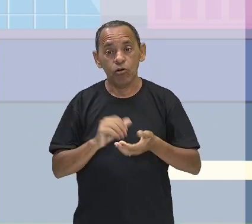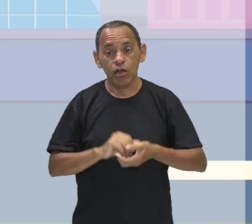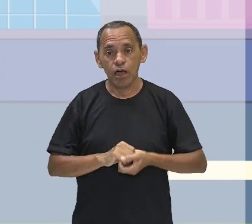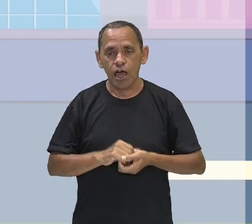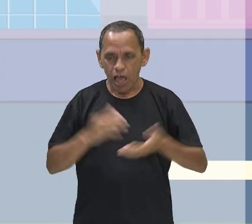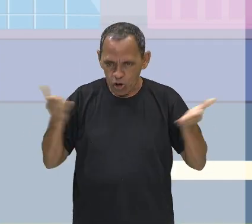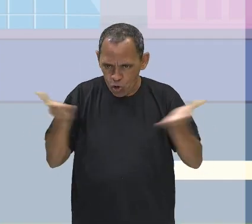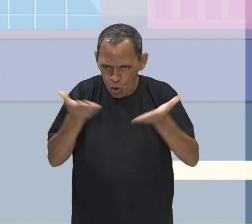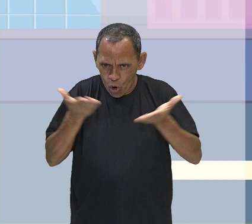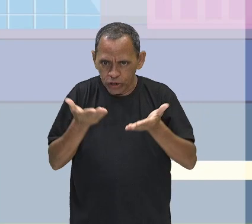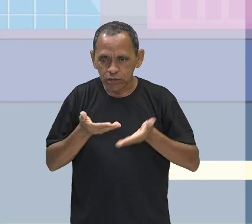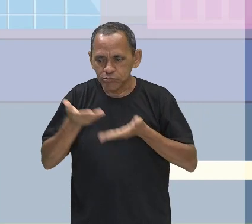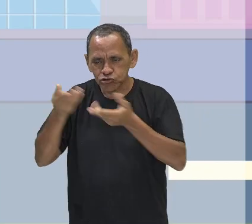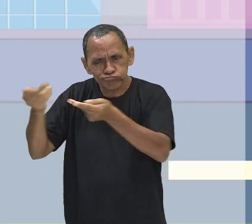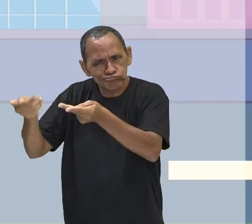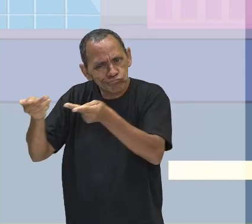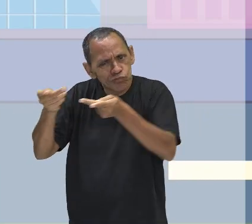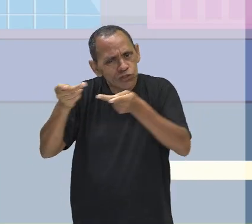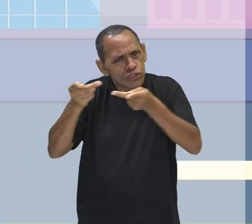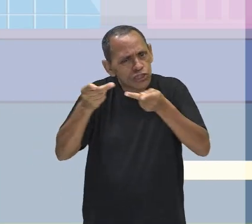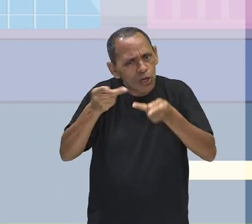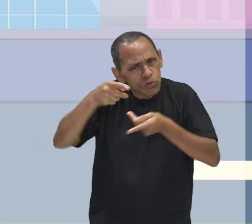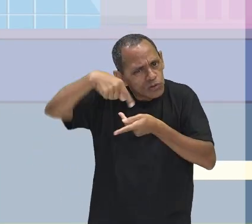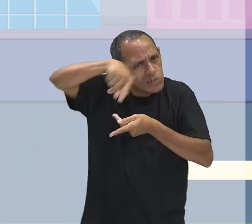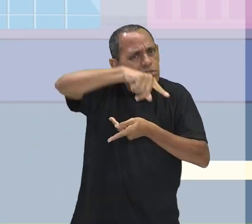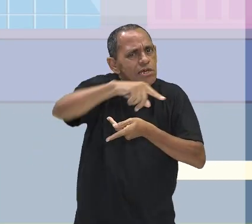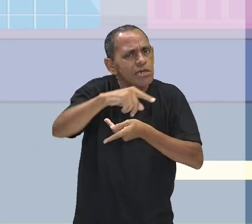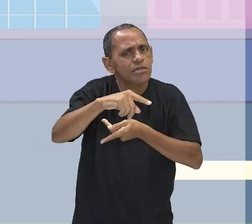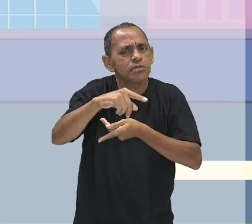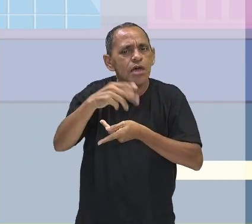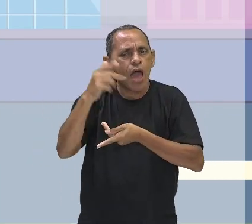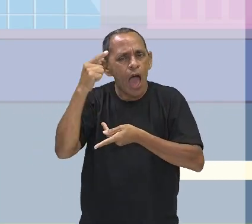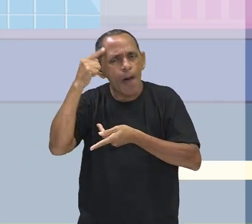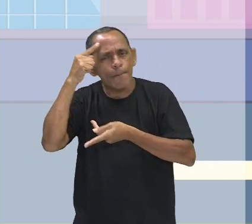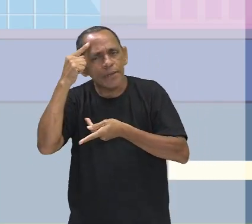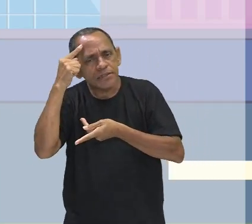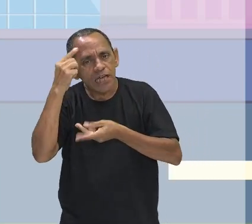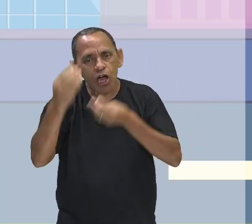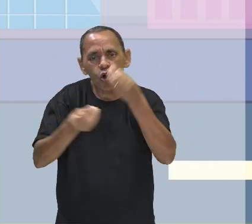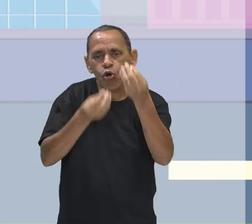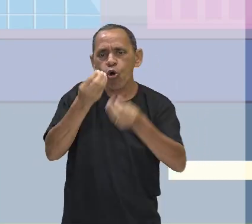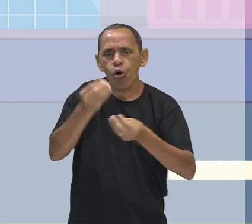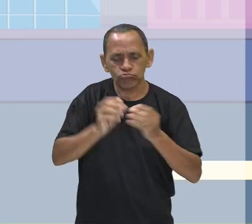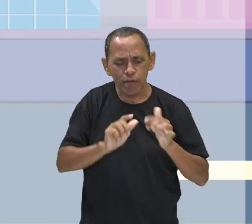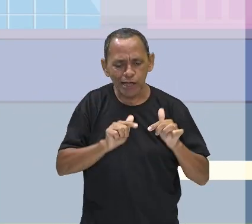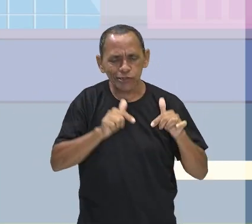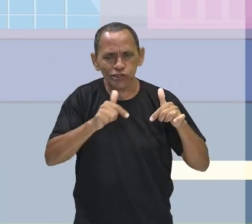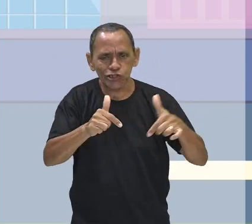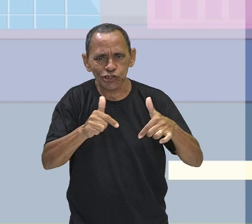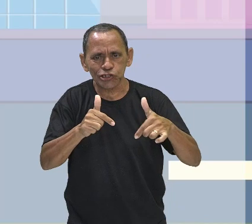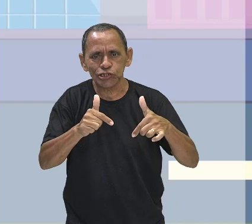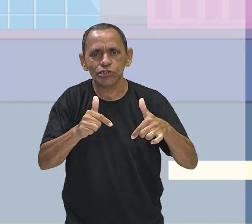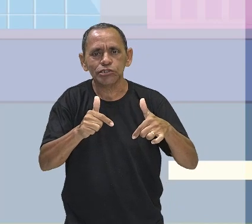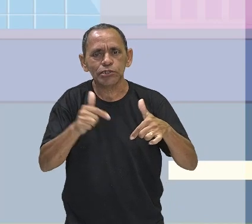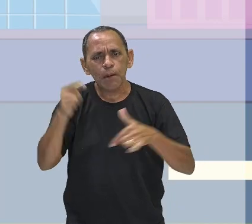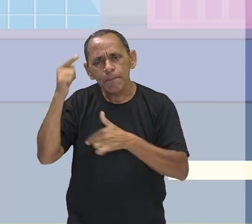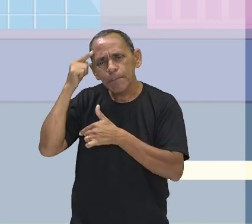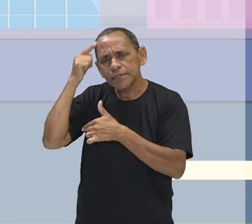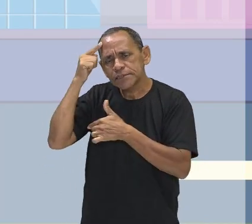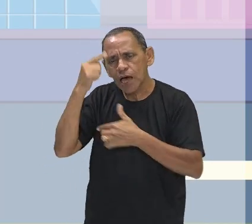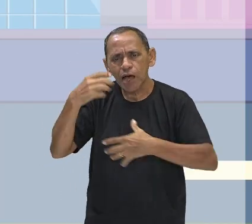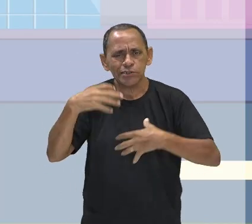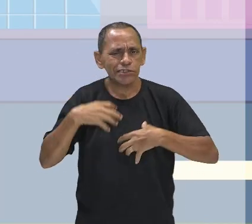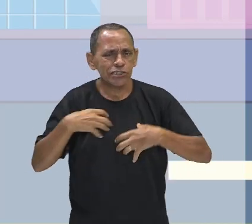existe e que diz: você tem que agir assim, tem que agir daquela forma, tem que fazer aquilo, tem que